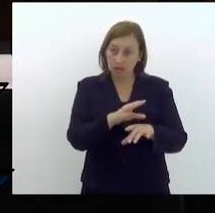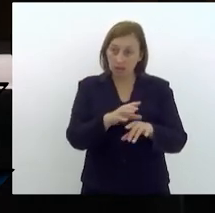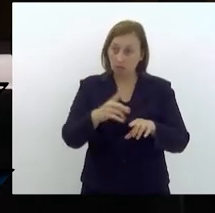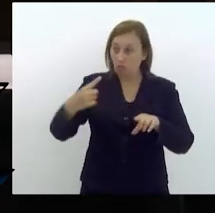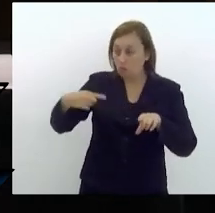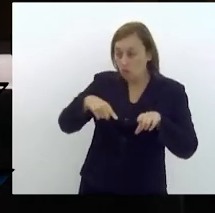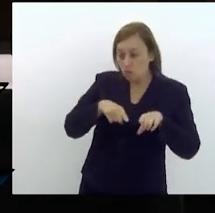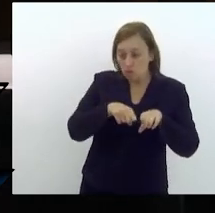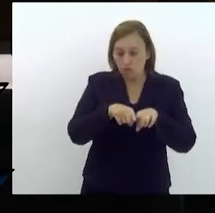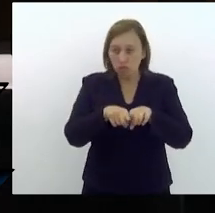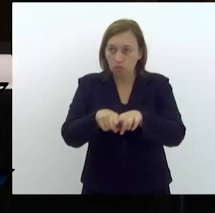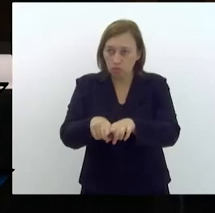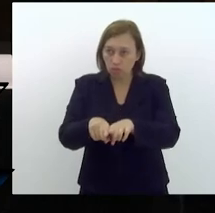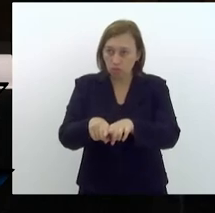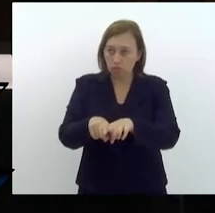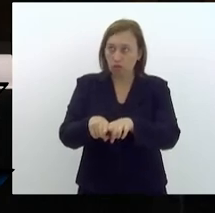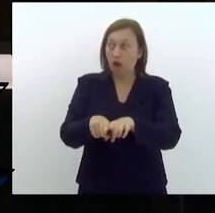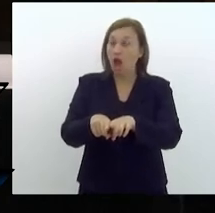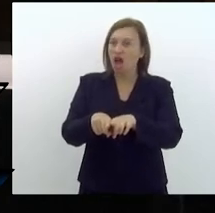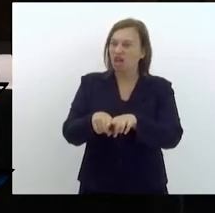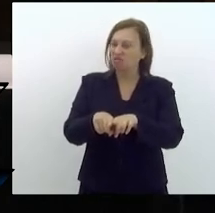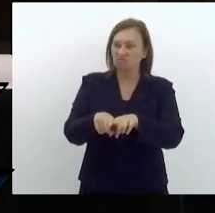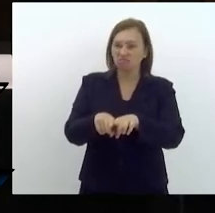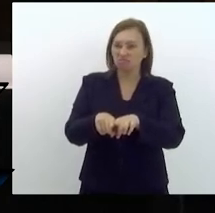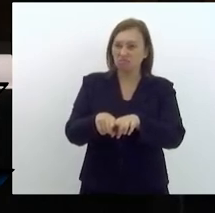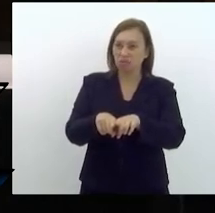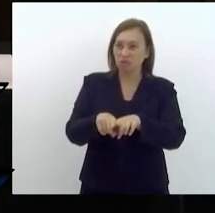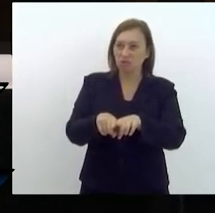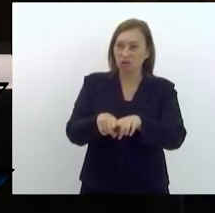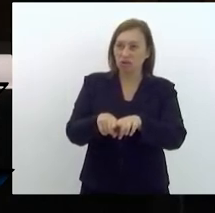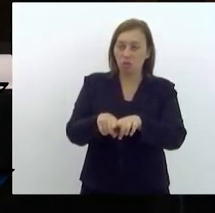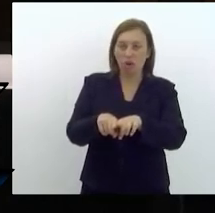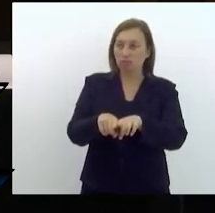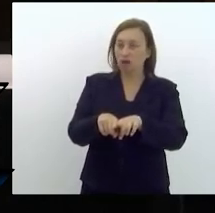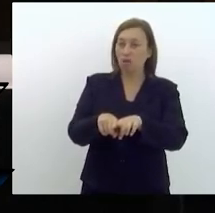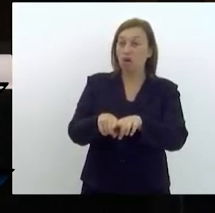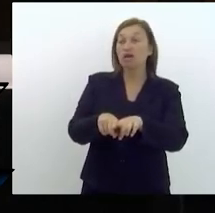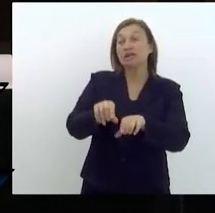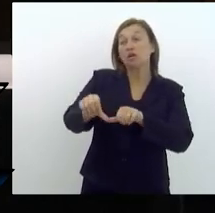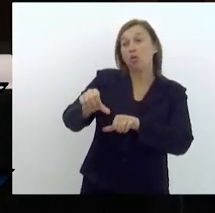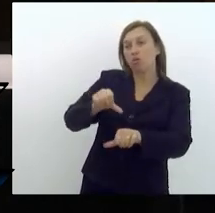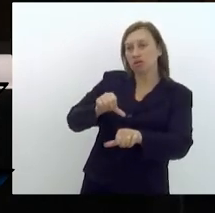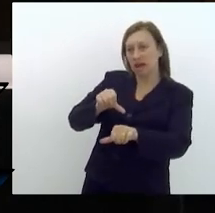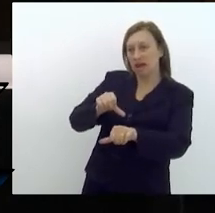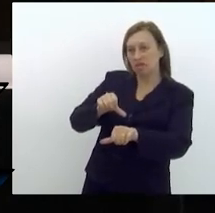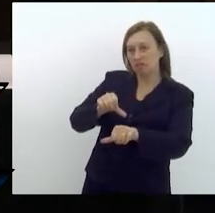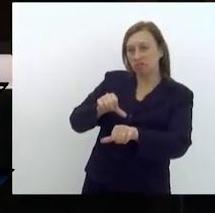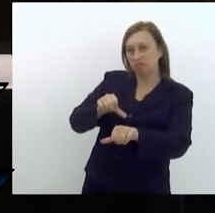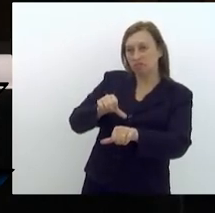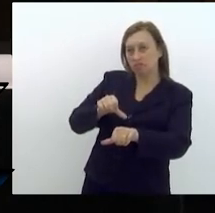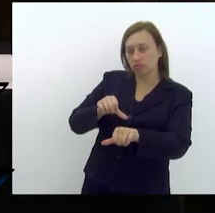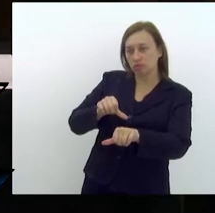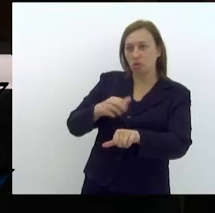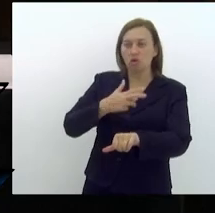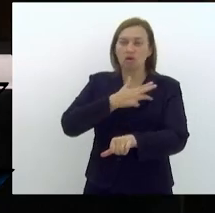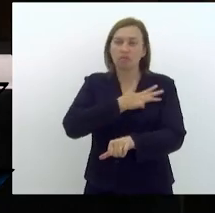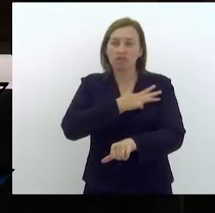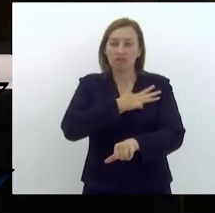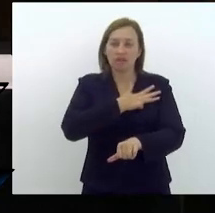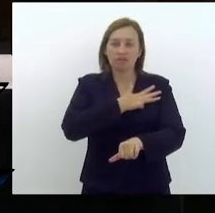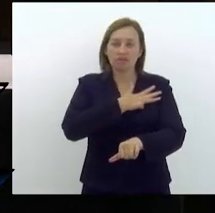do Companheiro pé de cana a gente pretende realmente fazer no Rio de Janeiro a diferença trazendo tecnologia